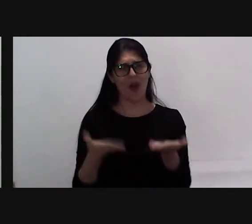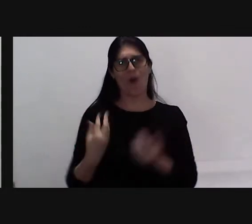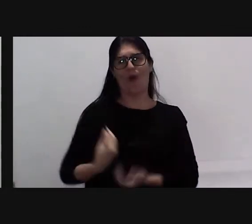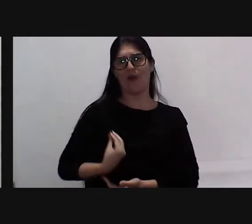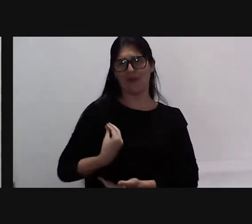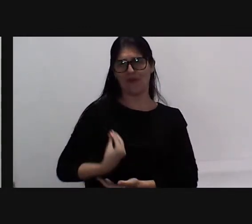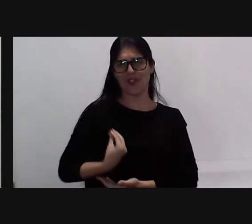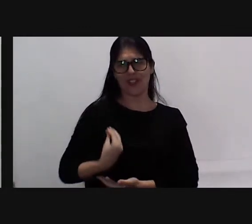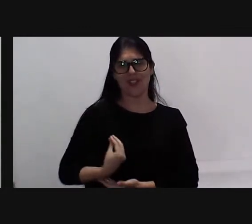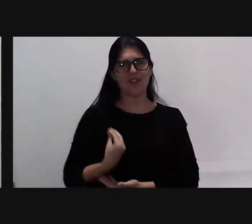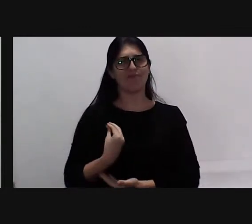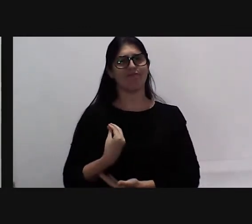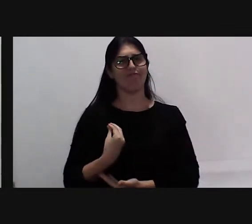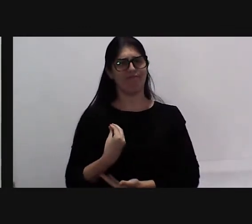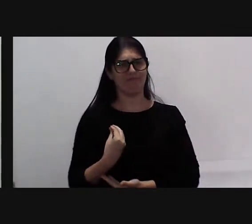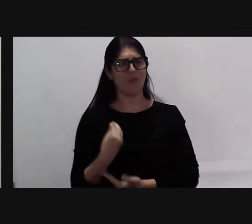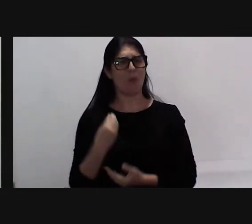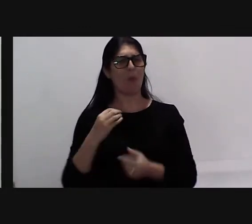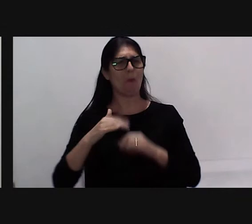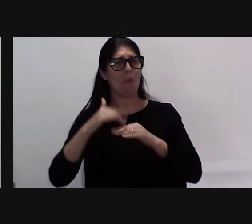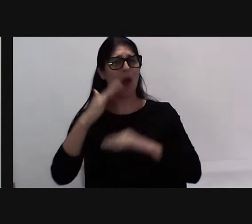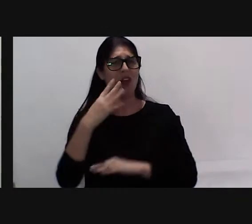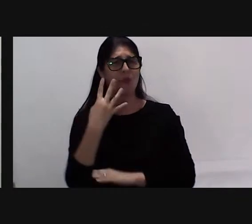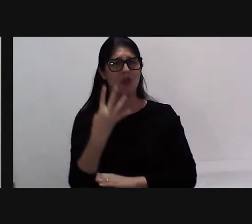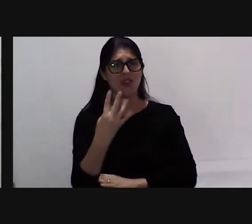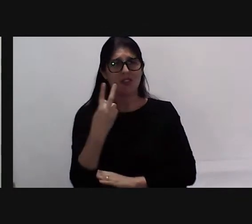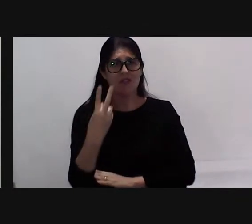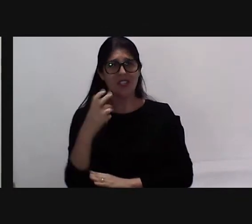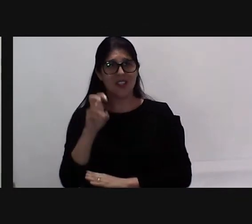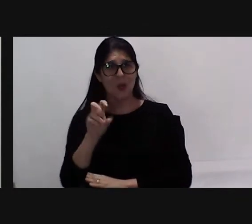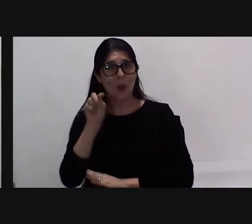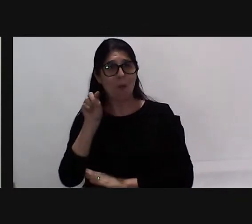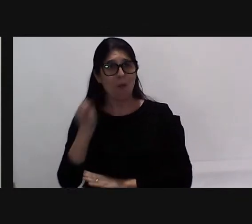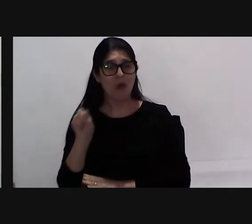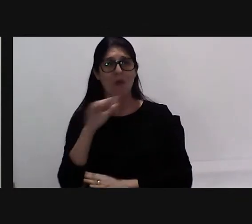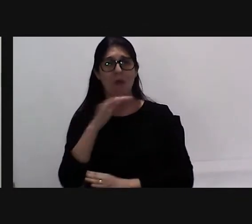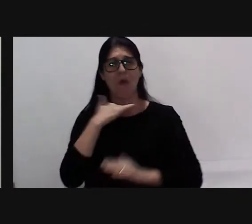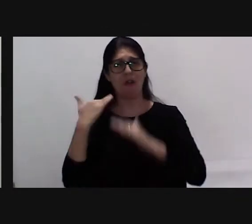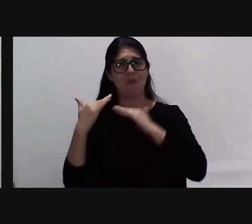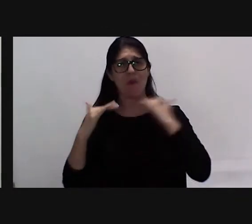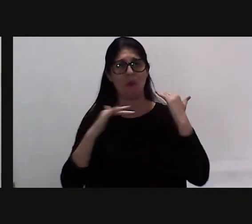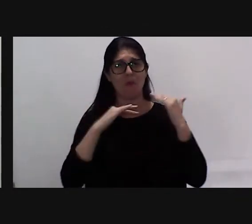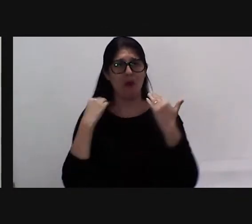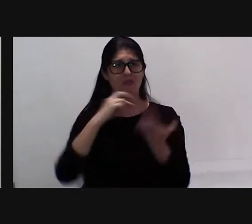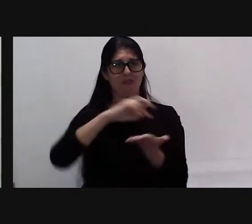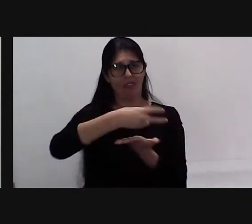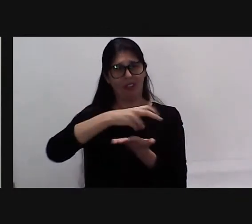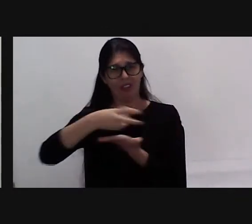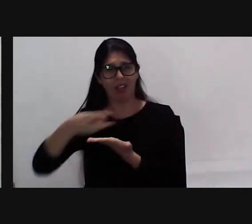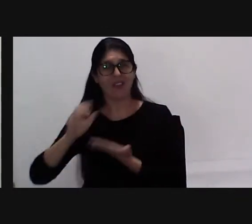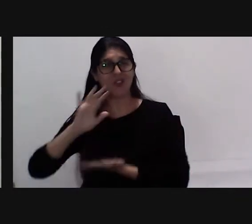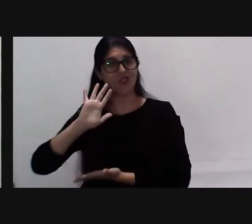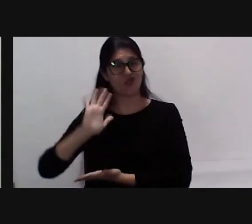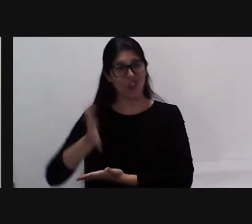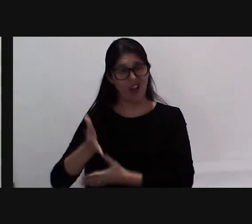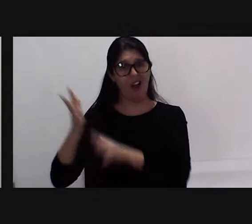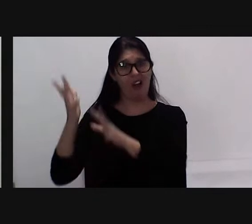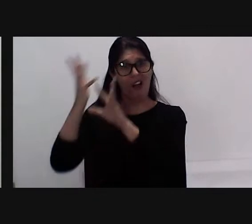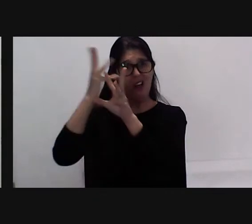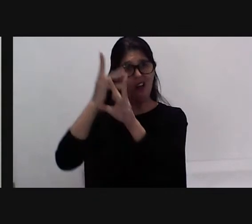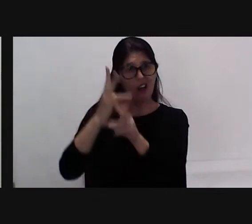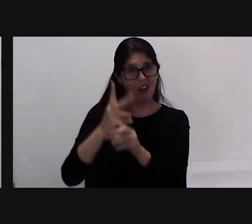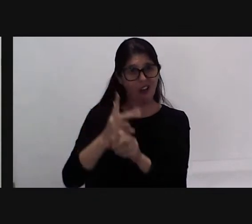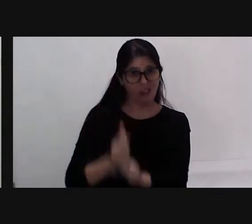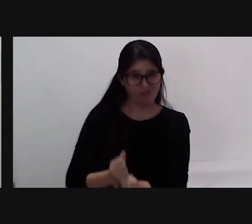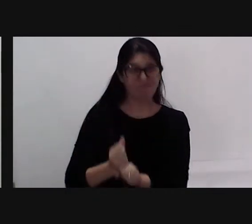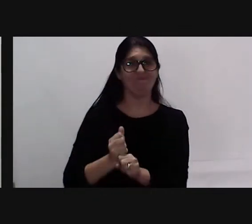vivemos, das mais de 425 mil mortes, que já contabilizam as pessoas que